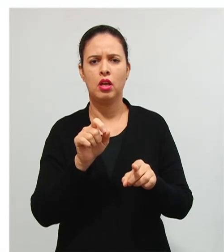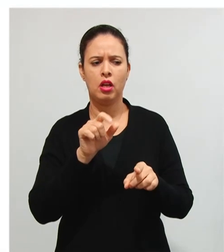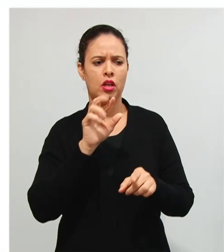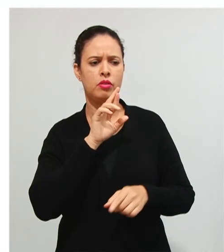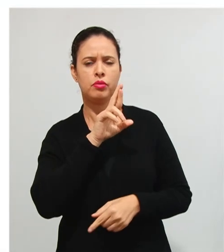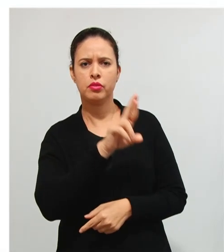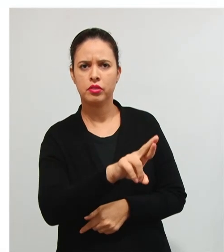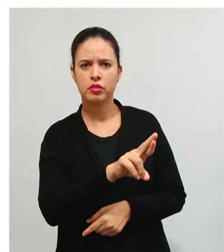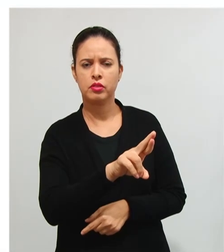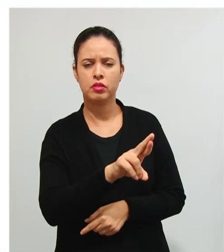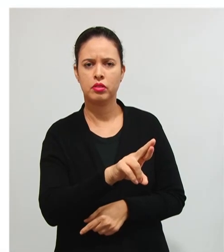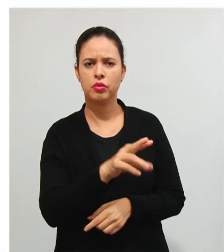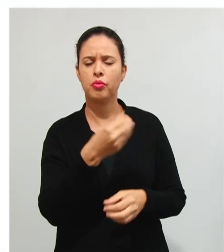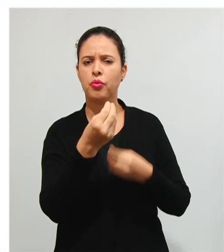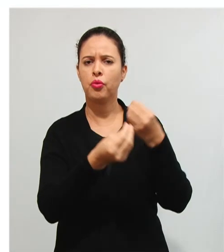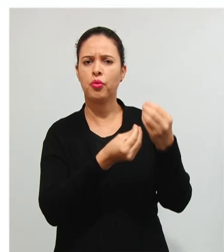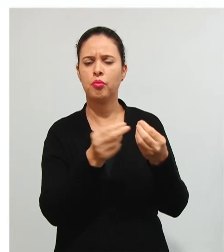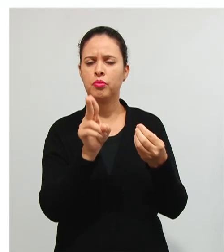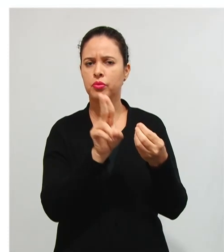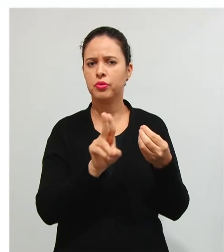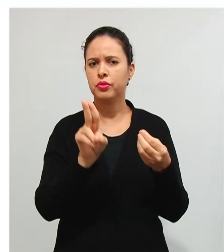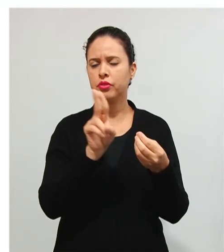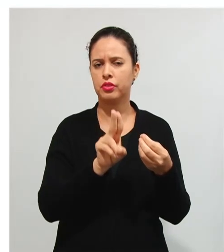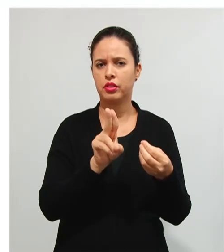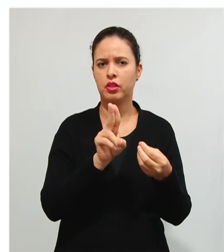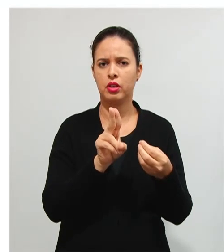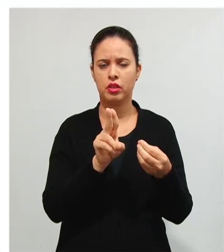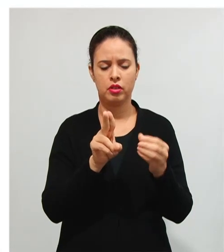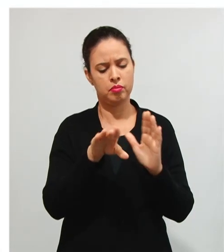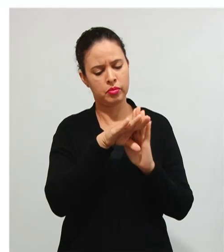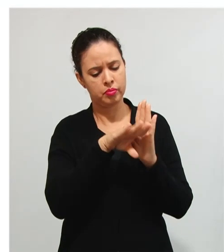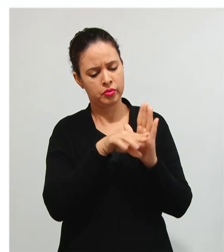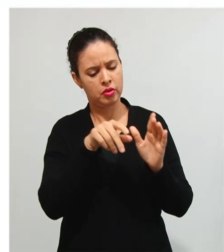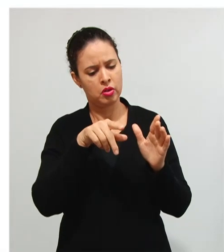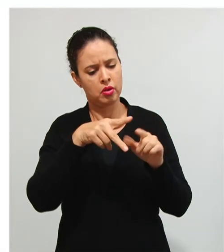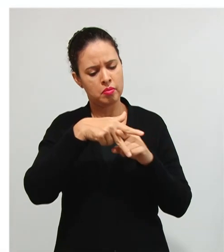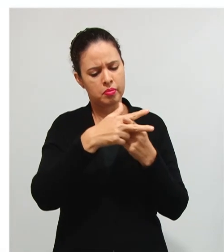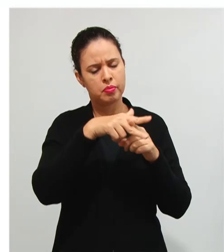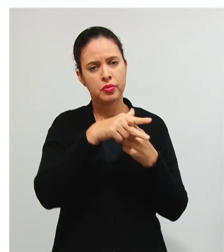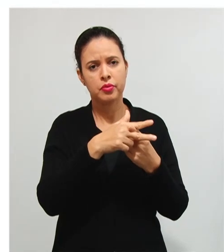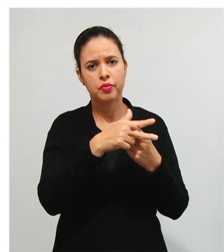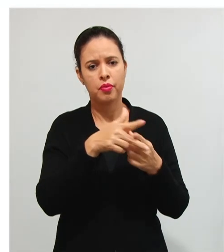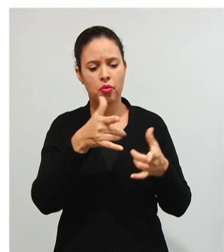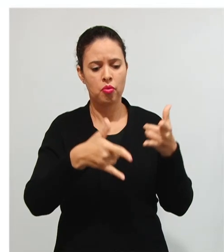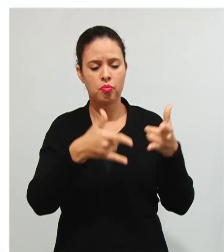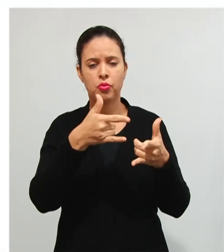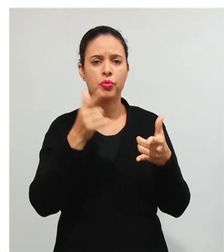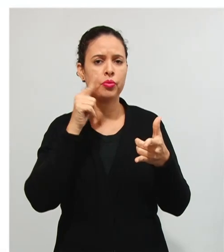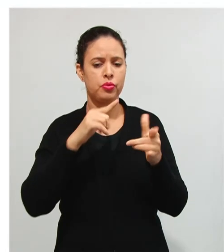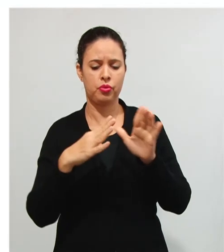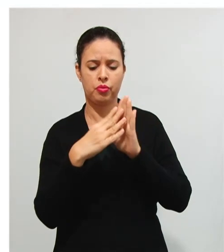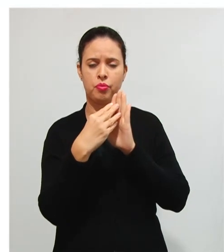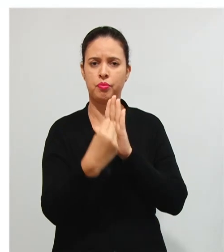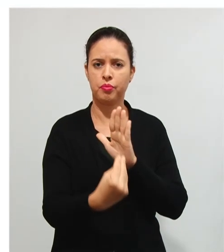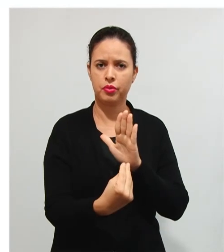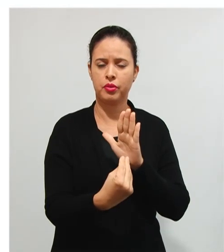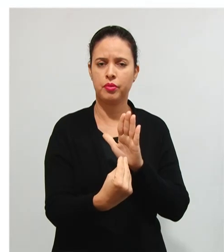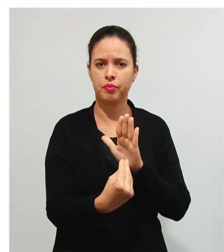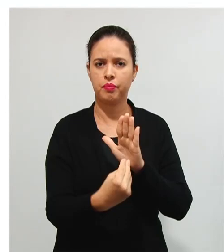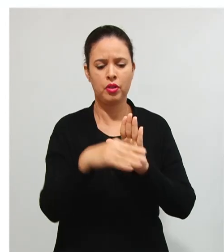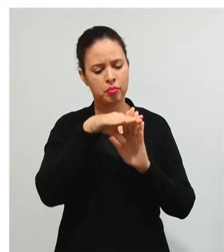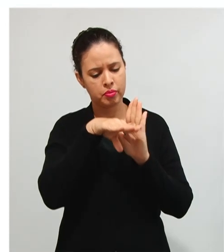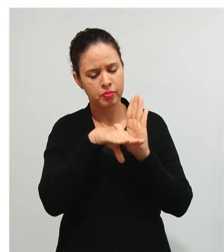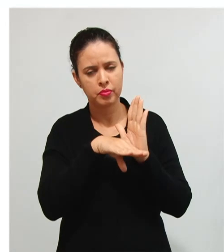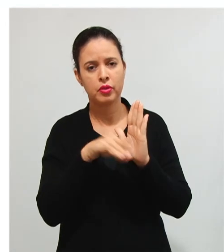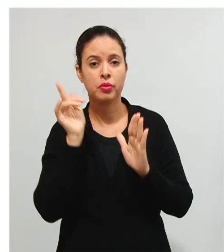pensamento algoritmo. Como que eu posso programar para que ele repita esses passos? Quais são os passos definidos